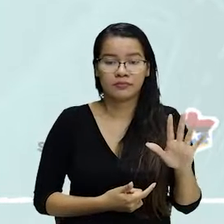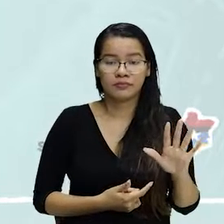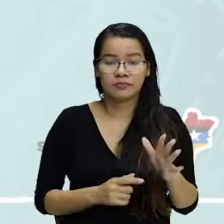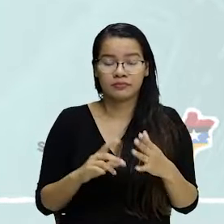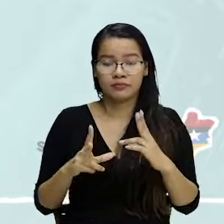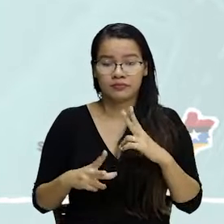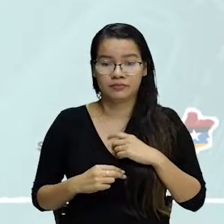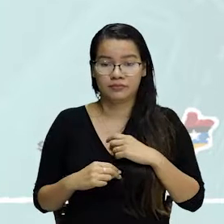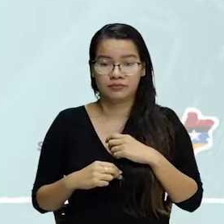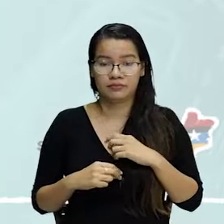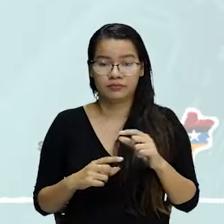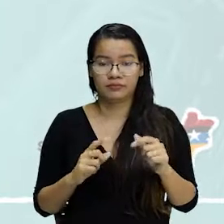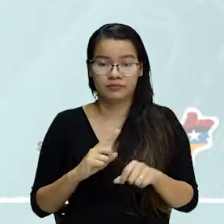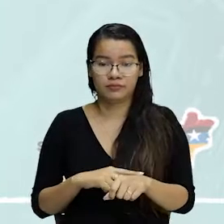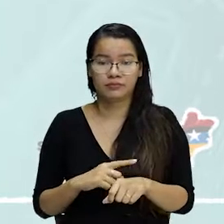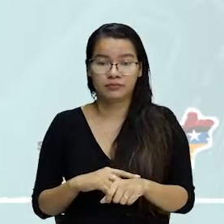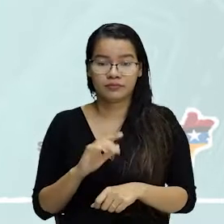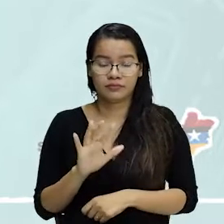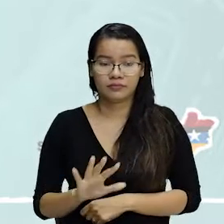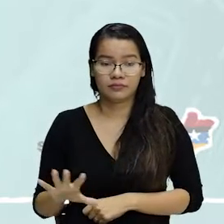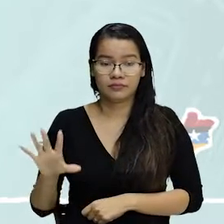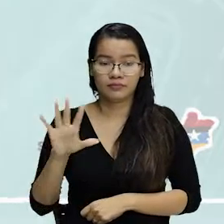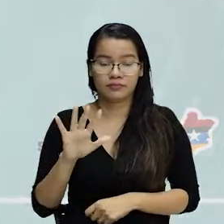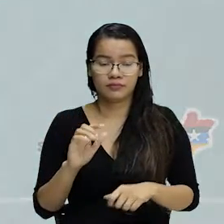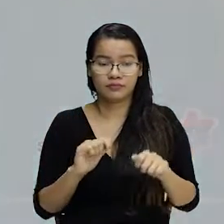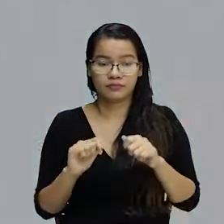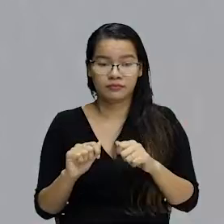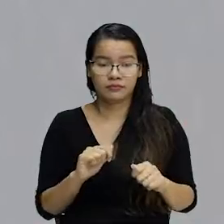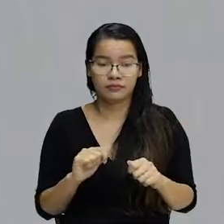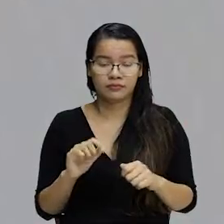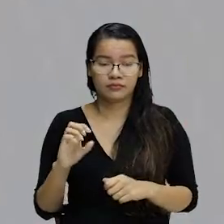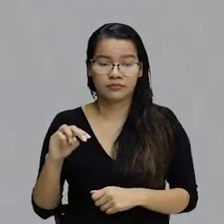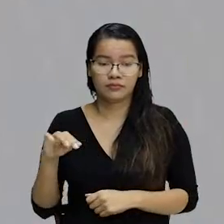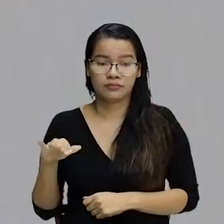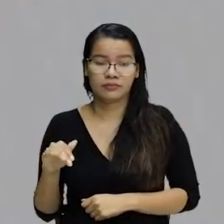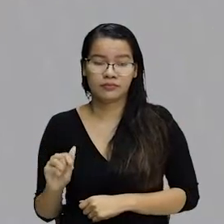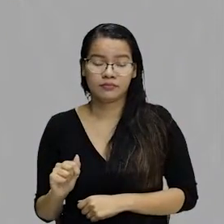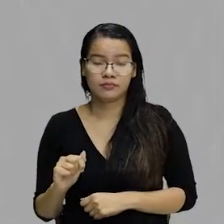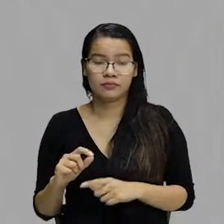e cenas. Todos esses elementos vocês encontram na aula sobre